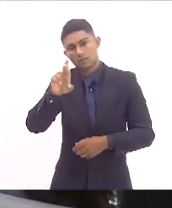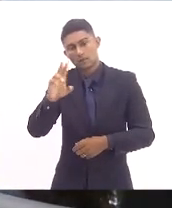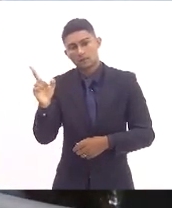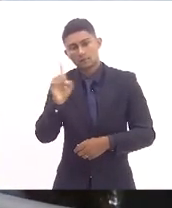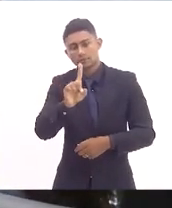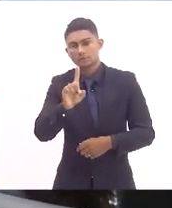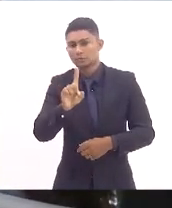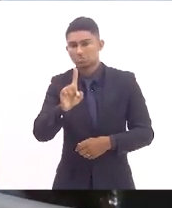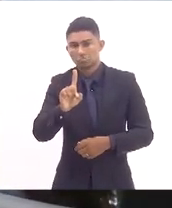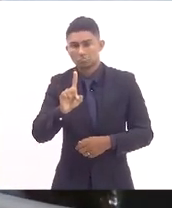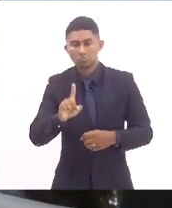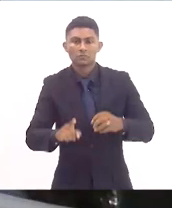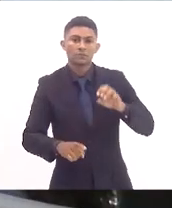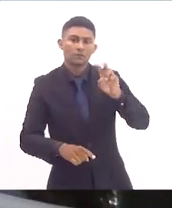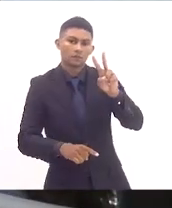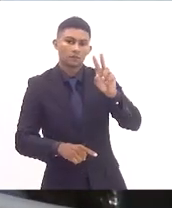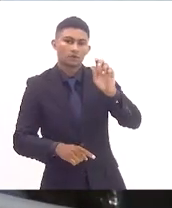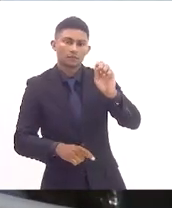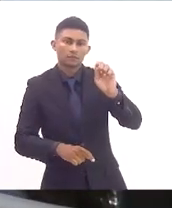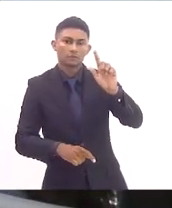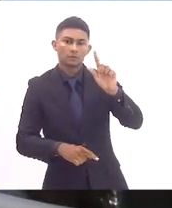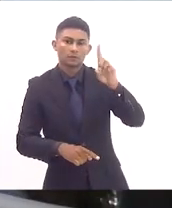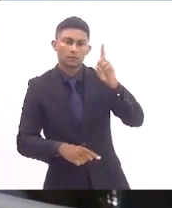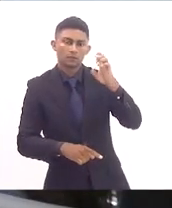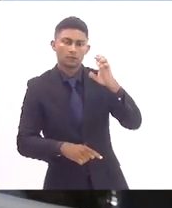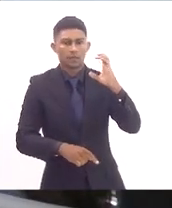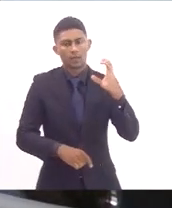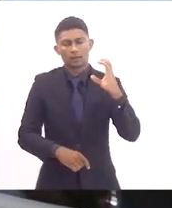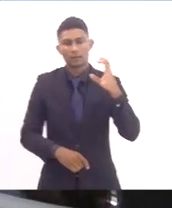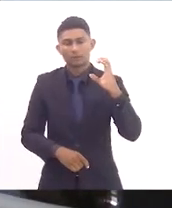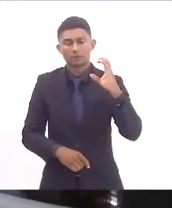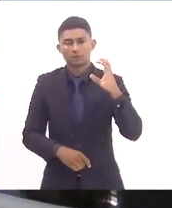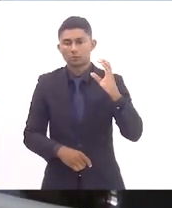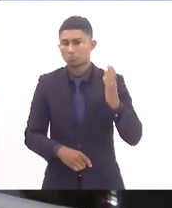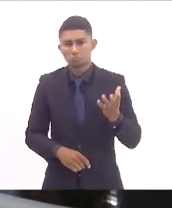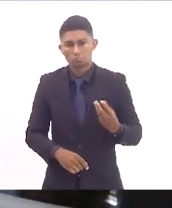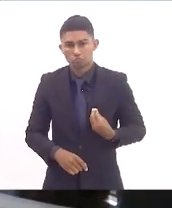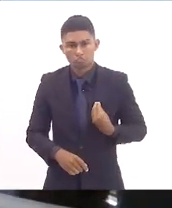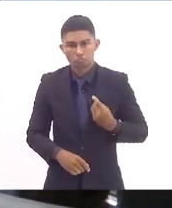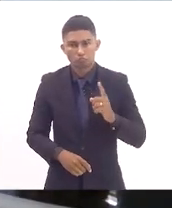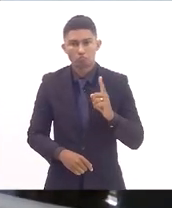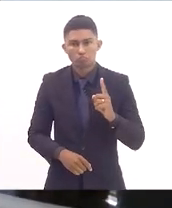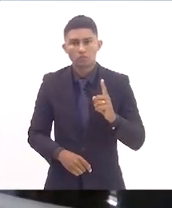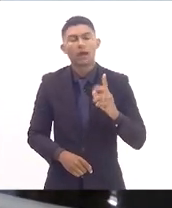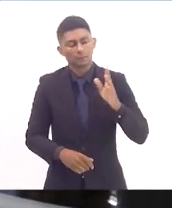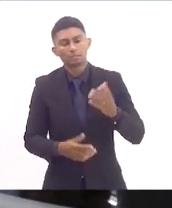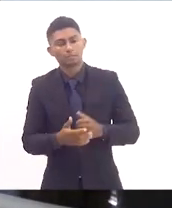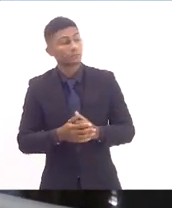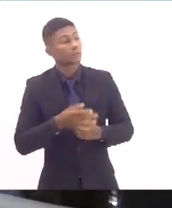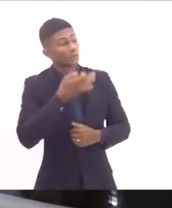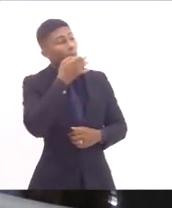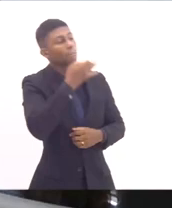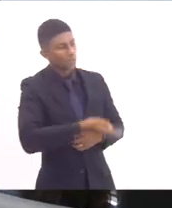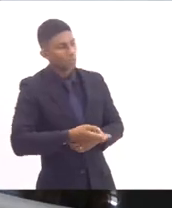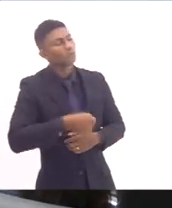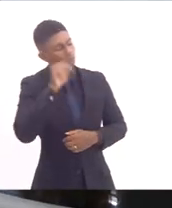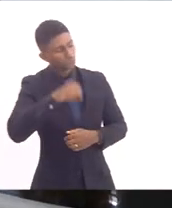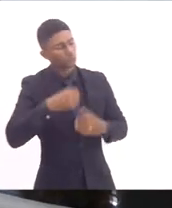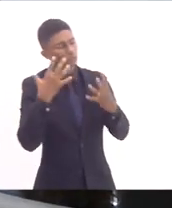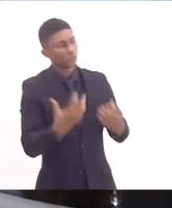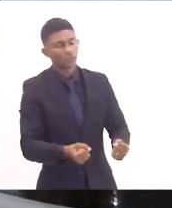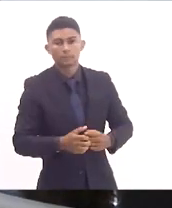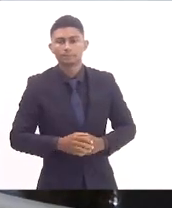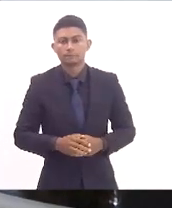Marco ele Deputado Walter Carneiro tá do momento parecer favorável da comissão de Cultura